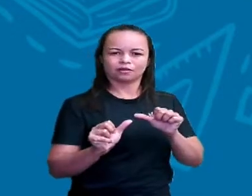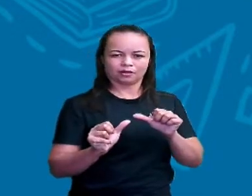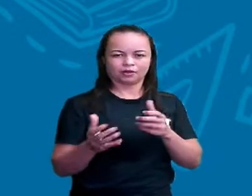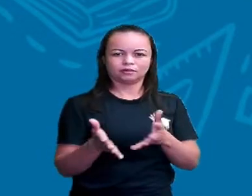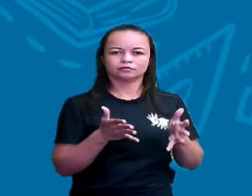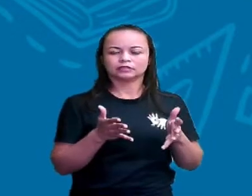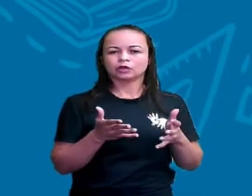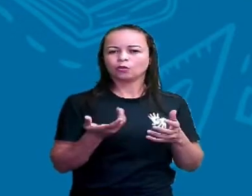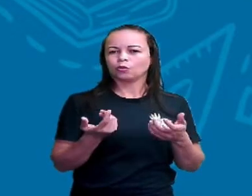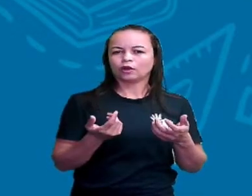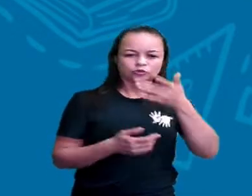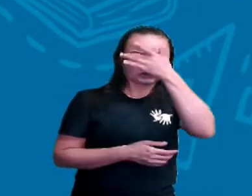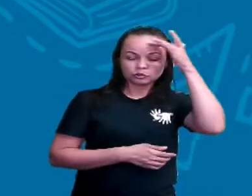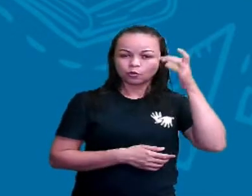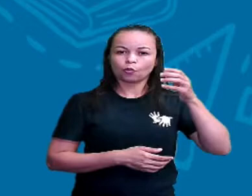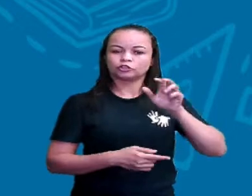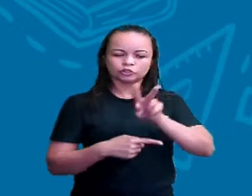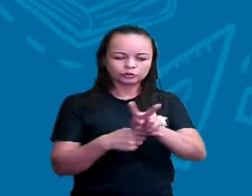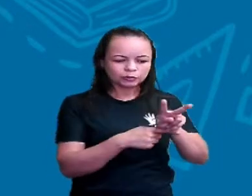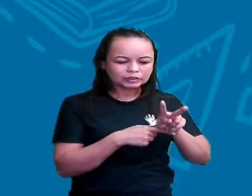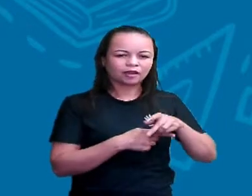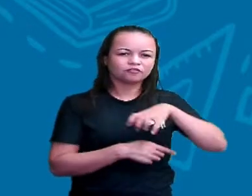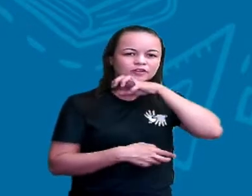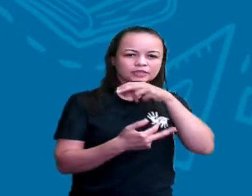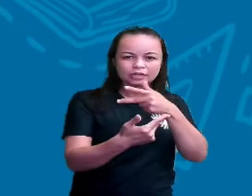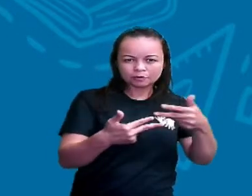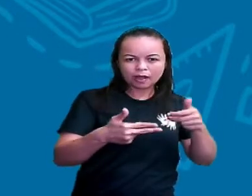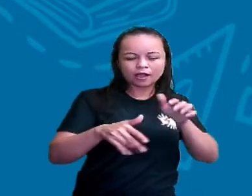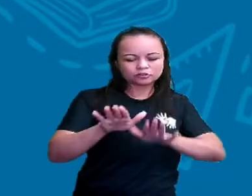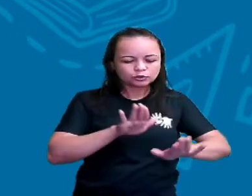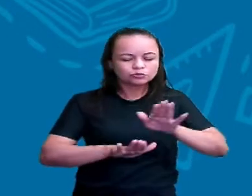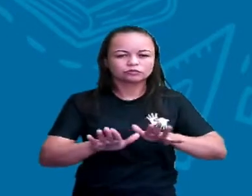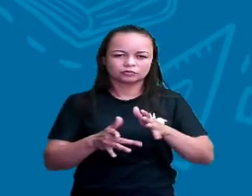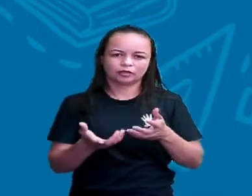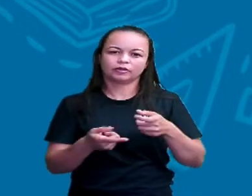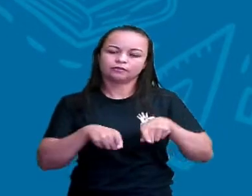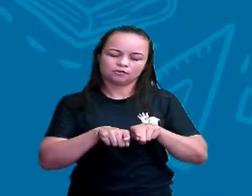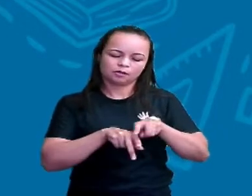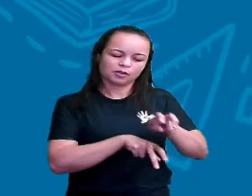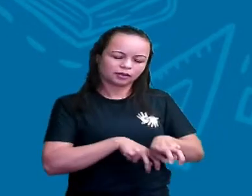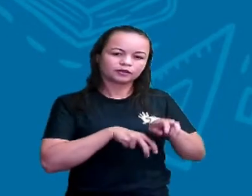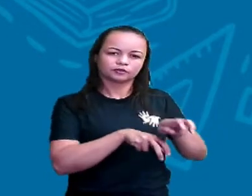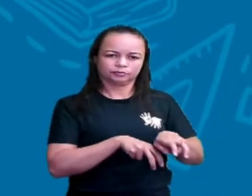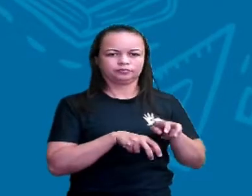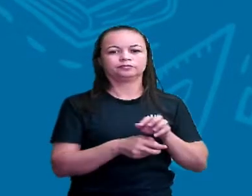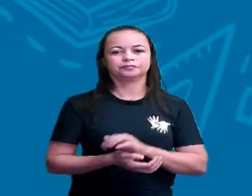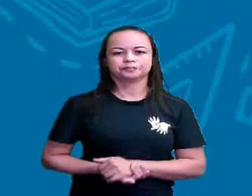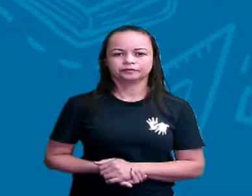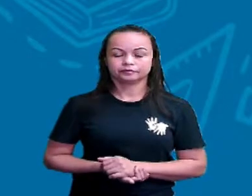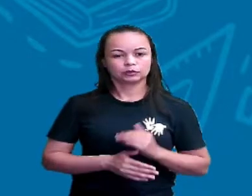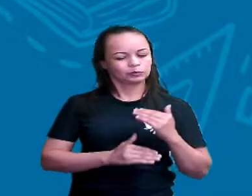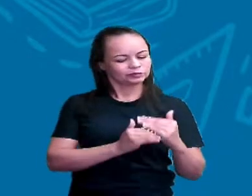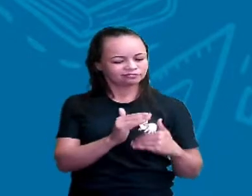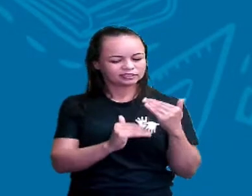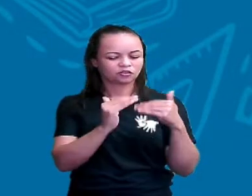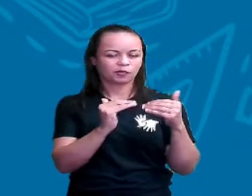o pastoreio, né, a criação de animais e a agricultura, né? O desenvolvimento